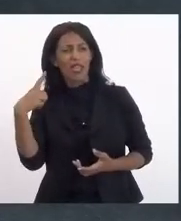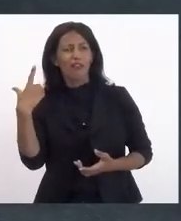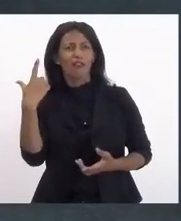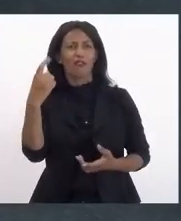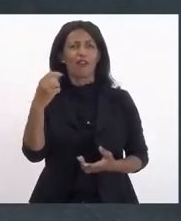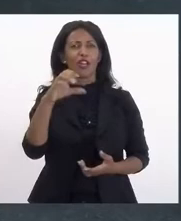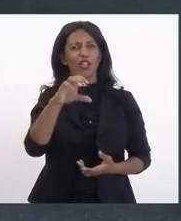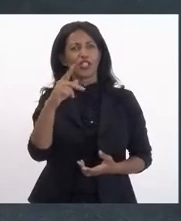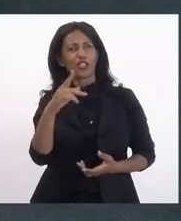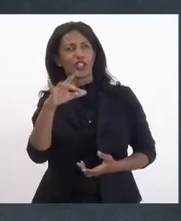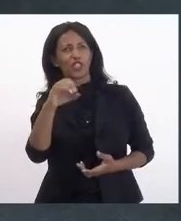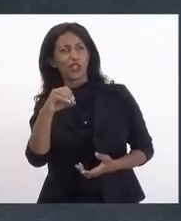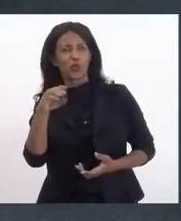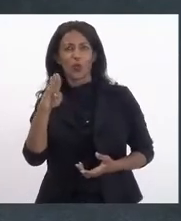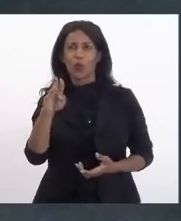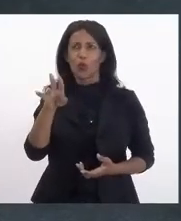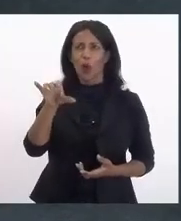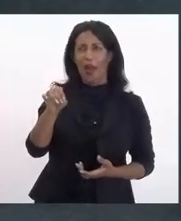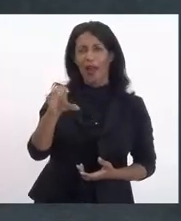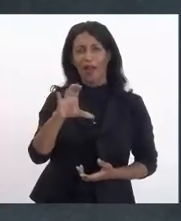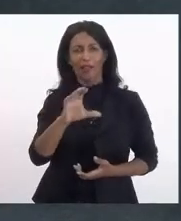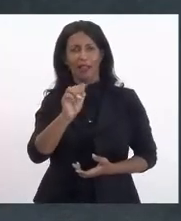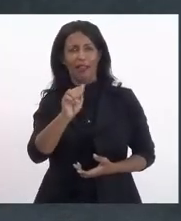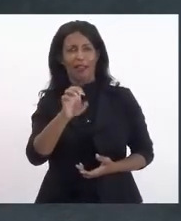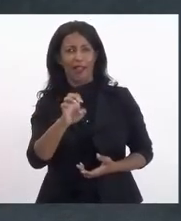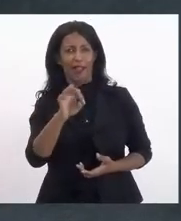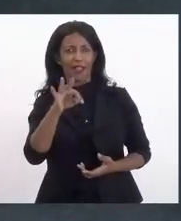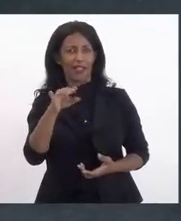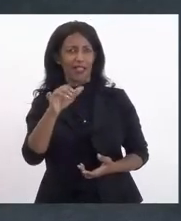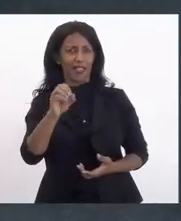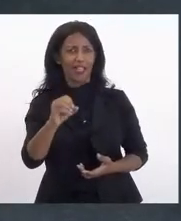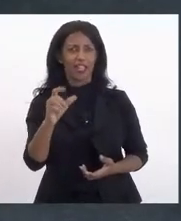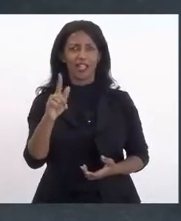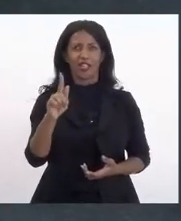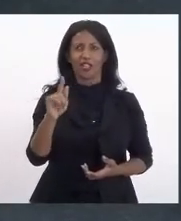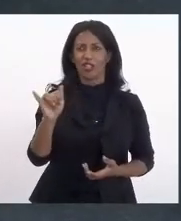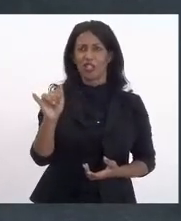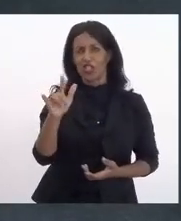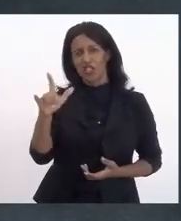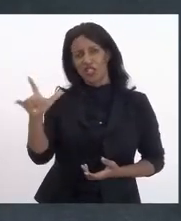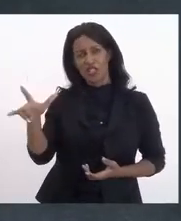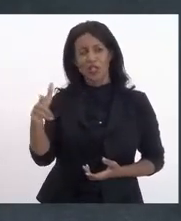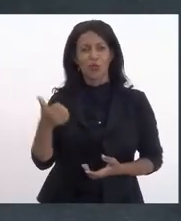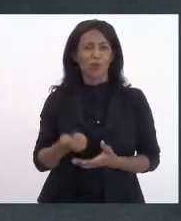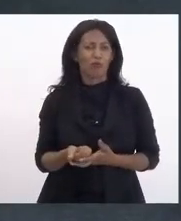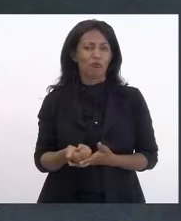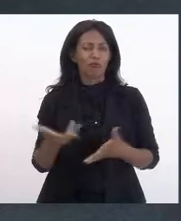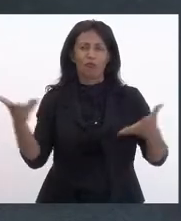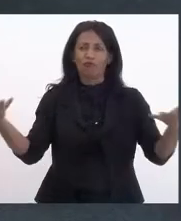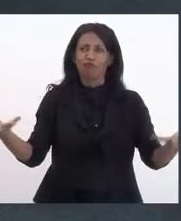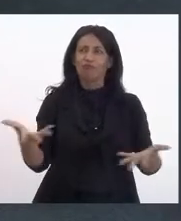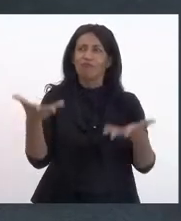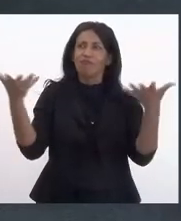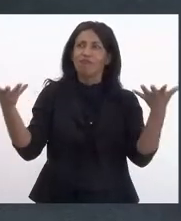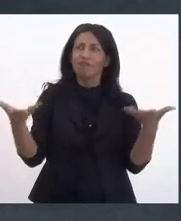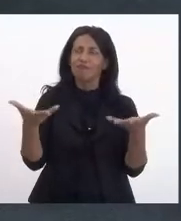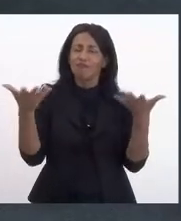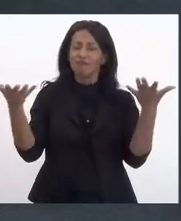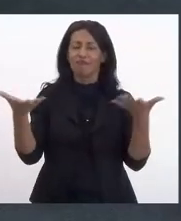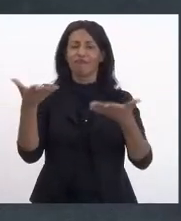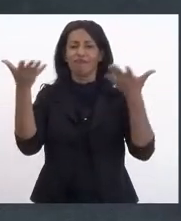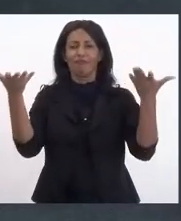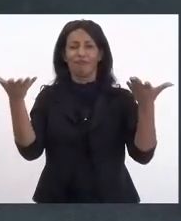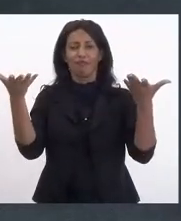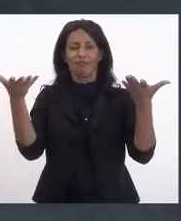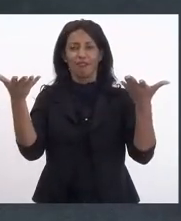a Chico Buarque, a Caetano, a Gilberto Gil, enalteci o